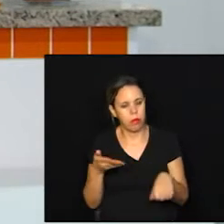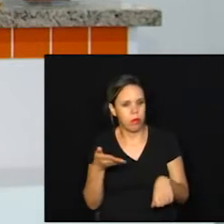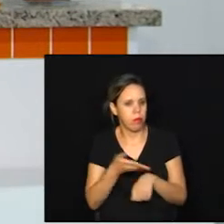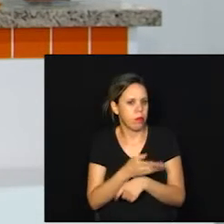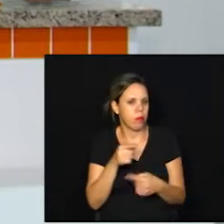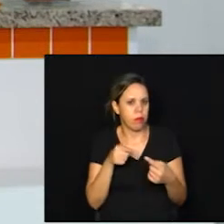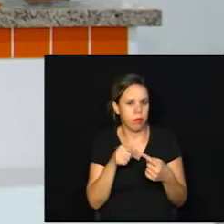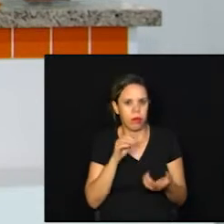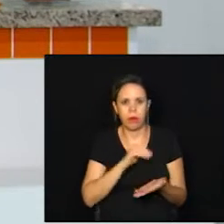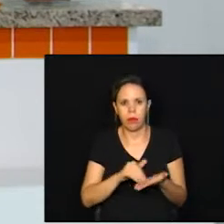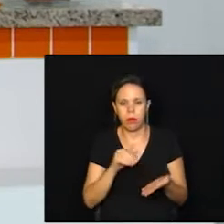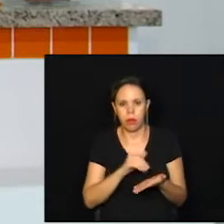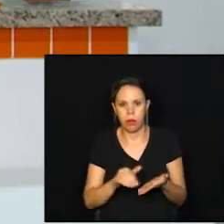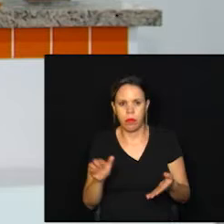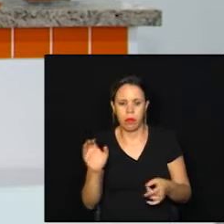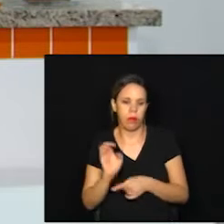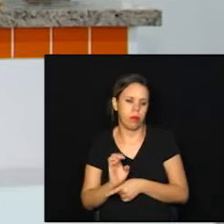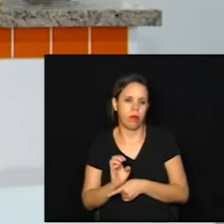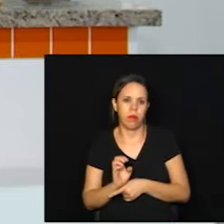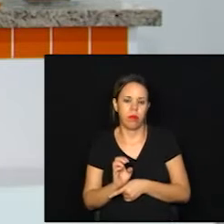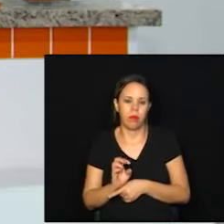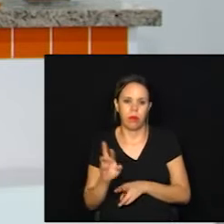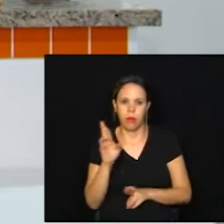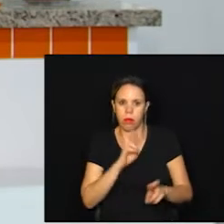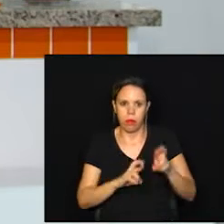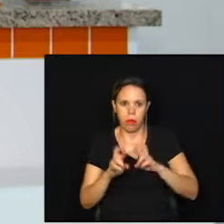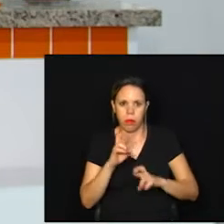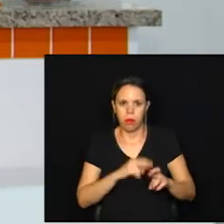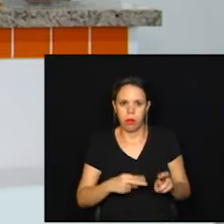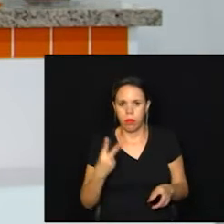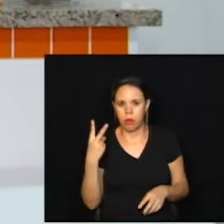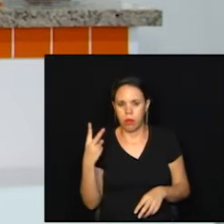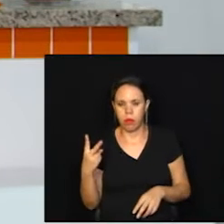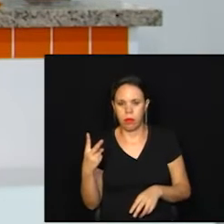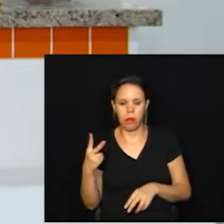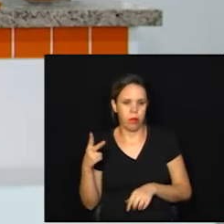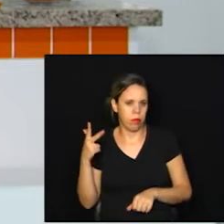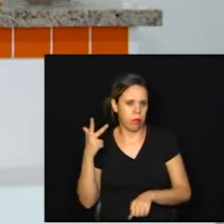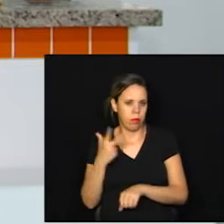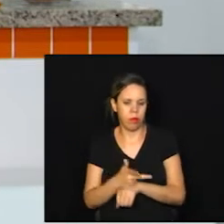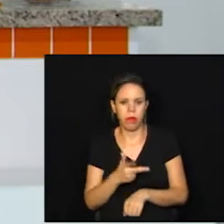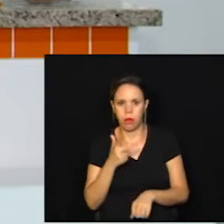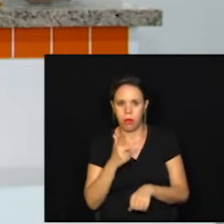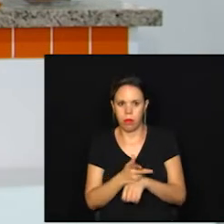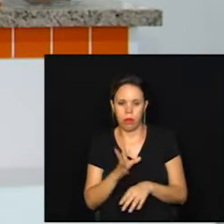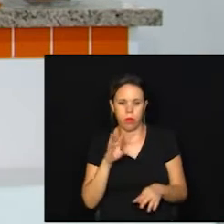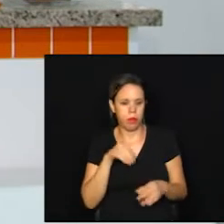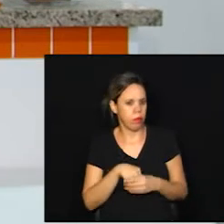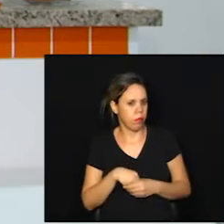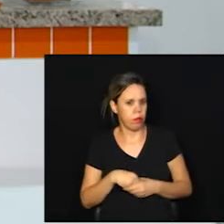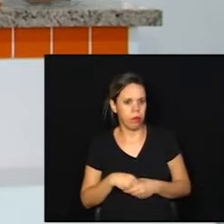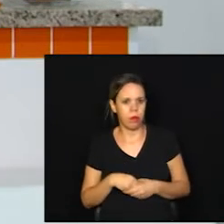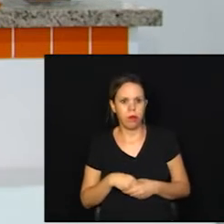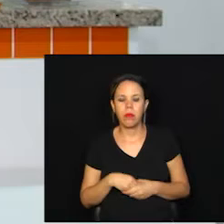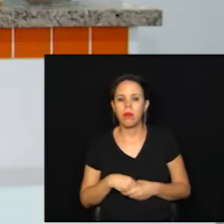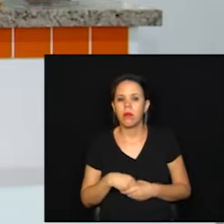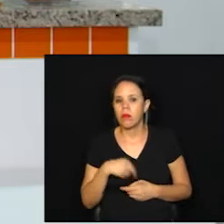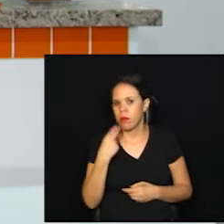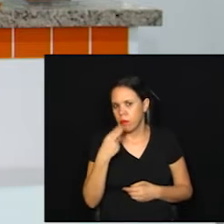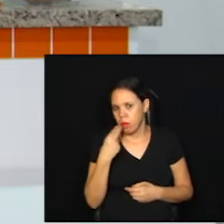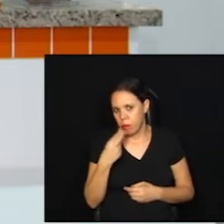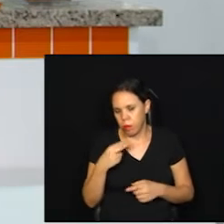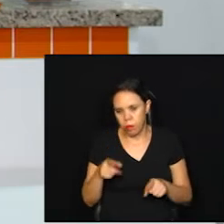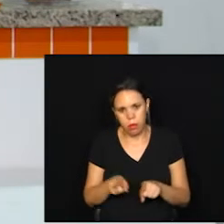para a Secretaria do Estado. Nós somos monitorados por duas câmeras que também são as